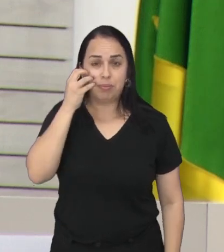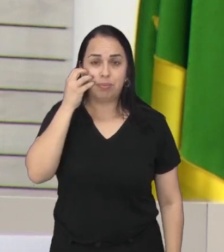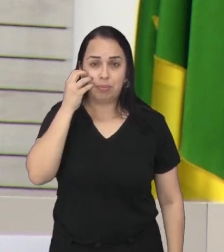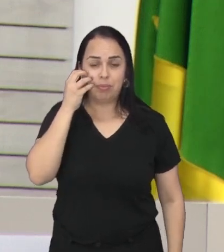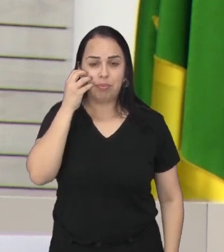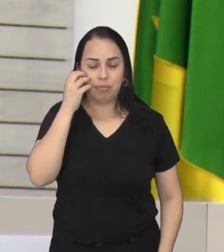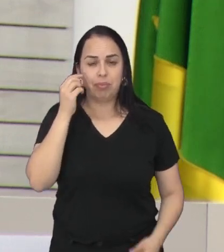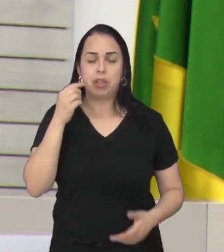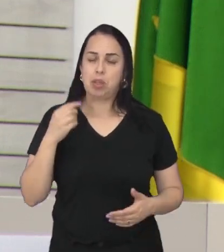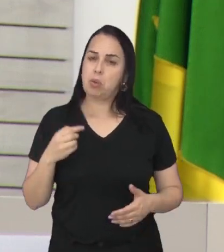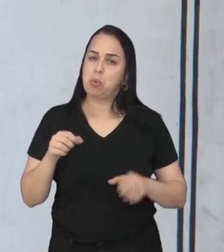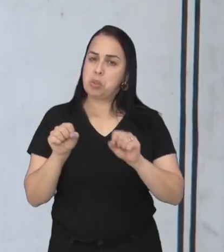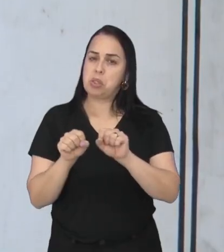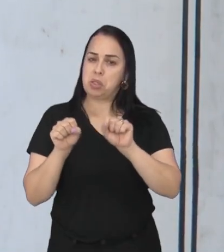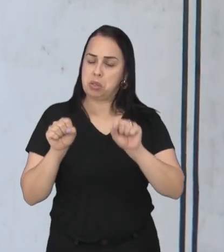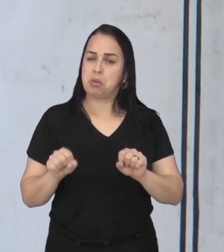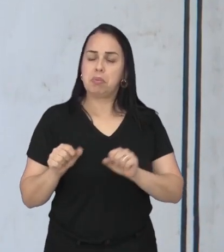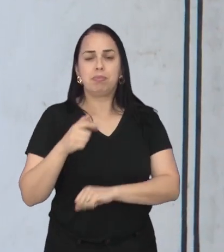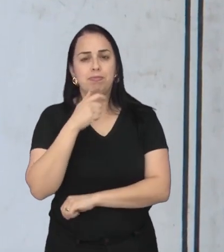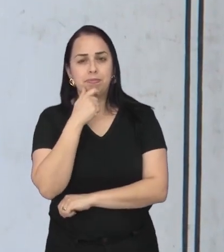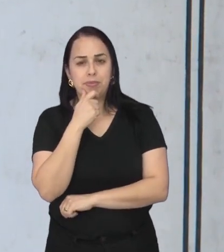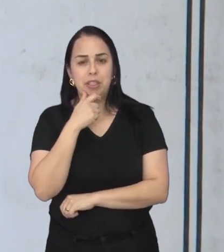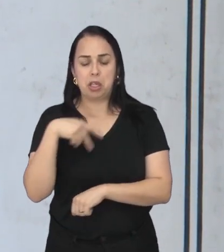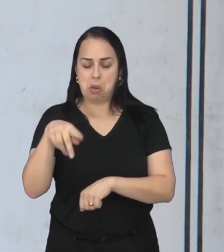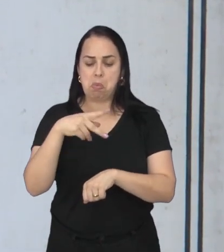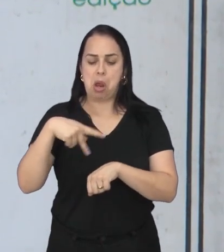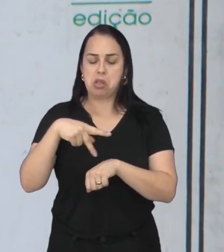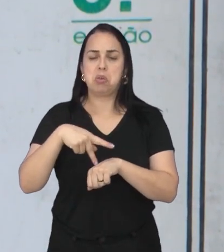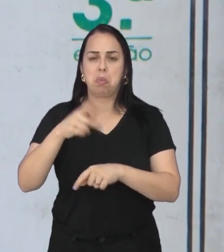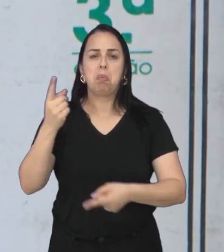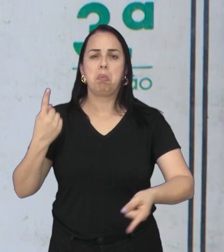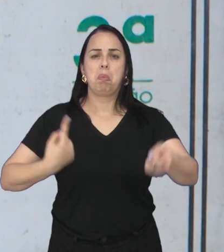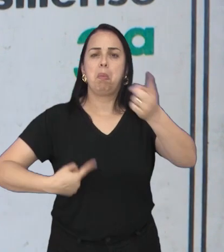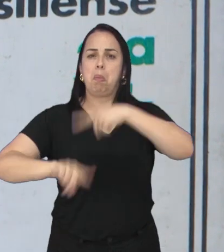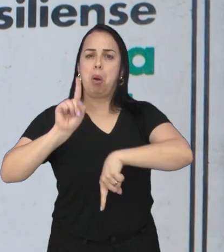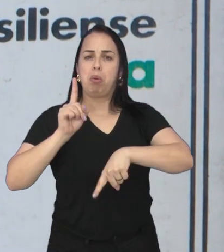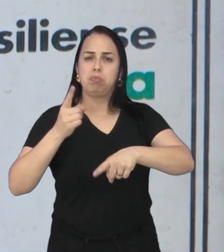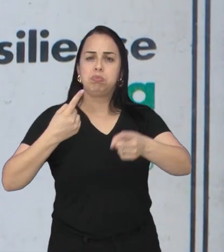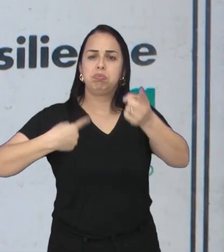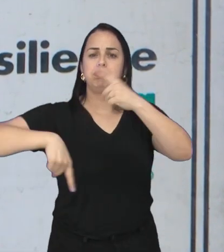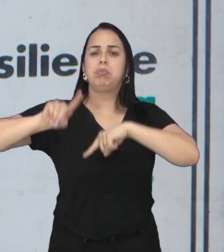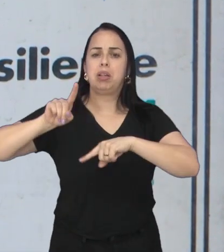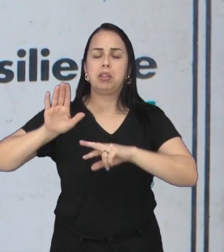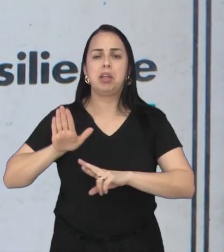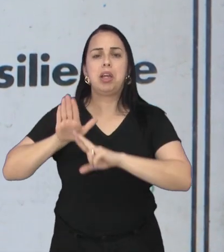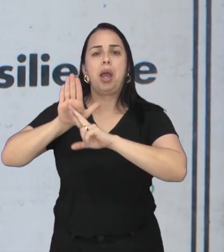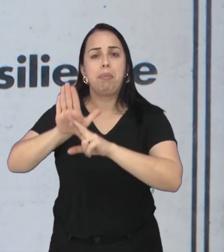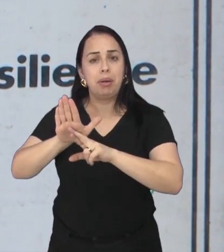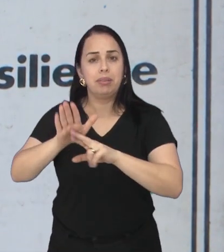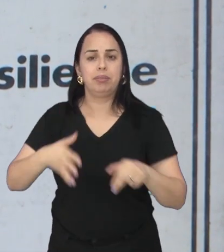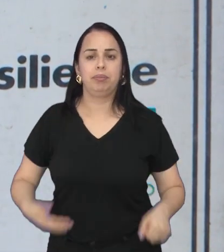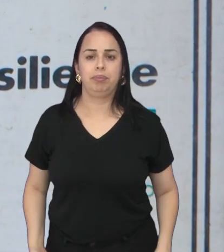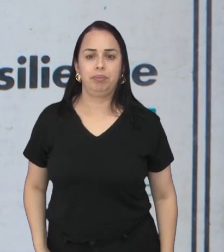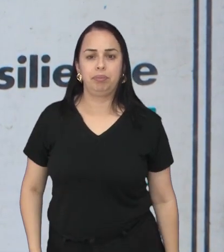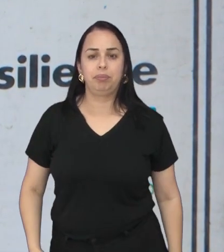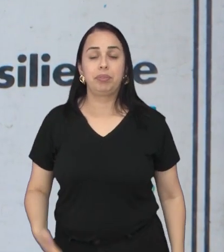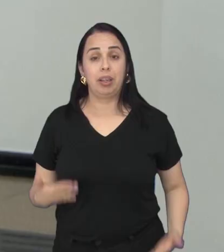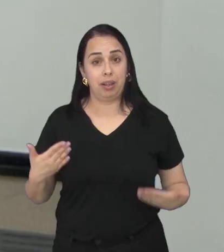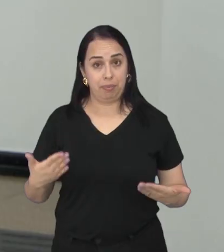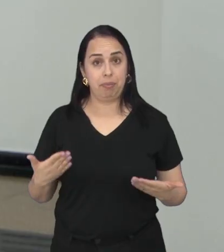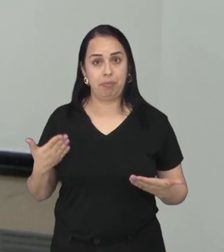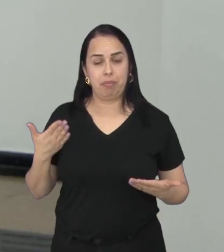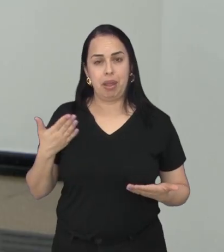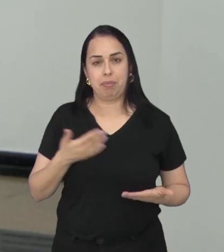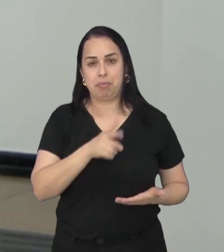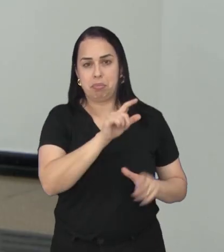Fraga, foi esse sistema de governo que permitiu que o país avançasse no que diz respeito à representatividade.